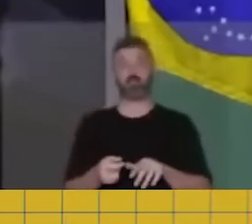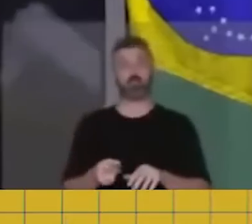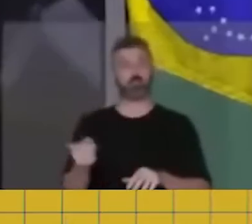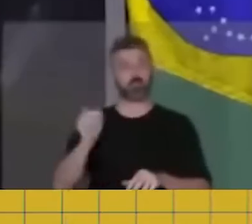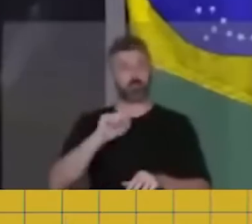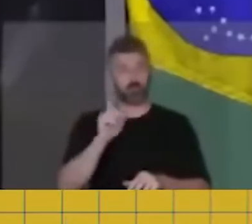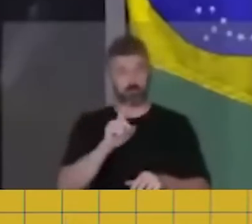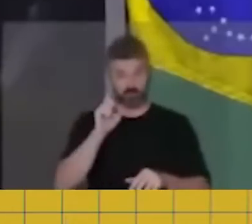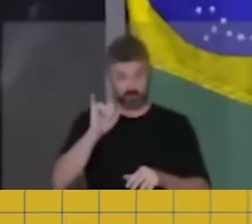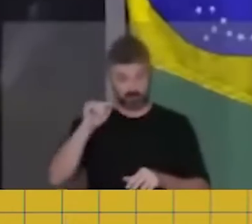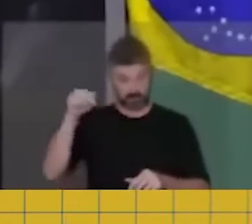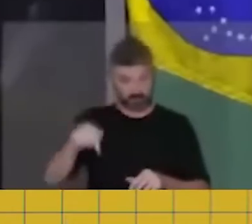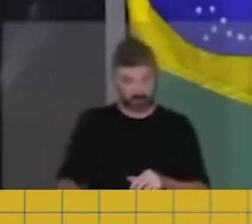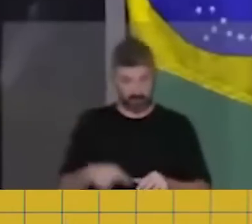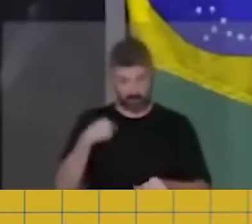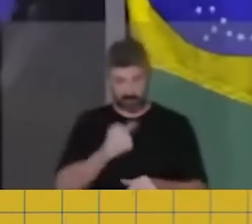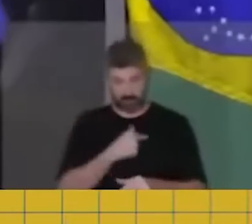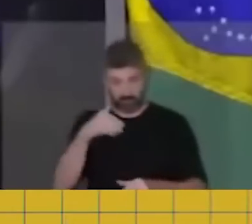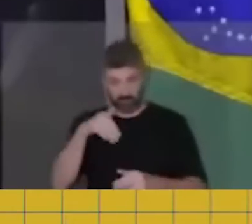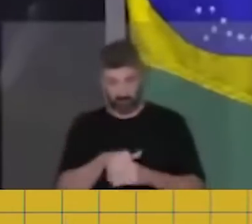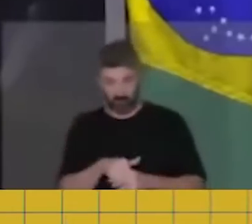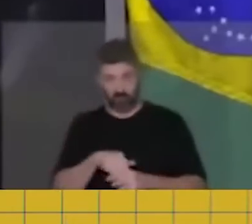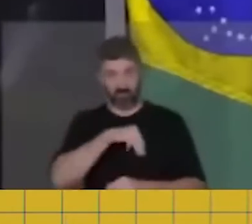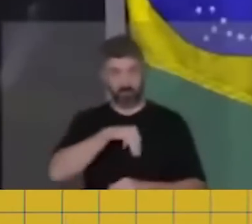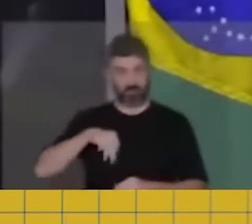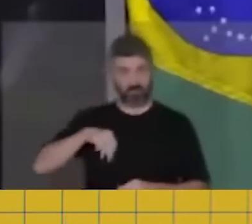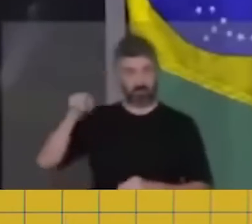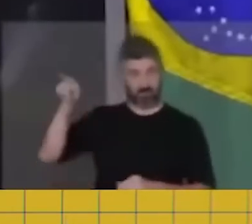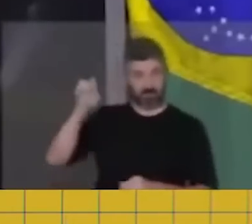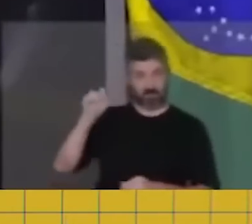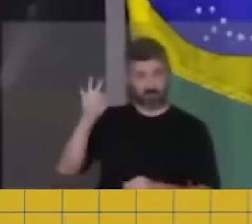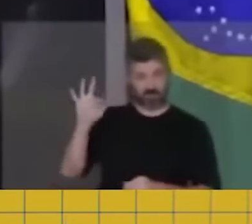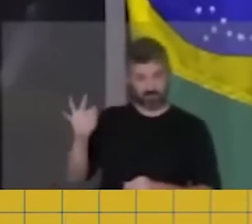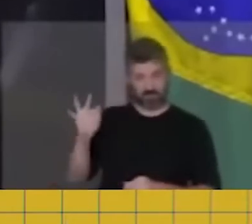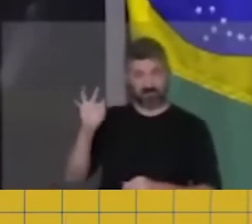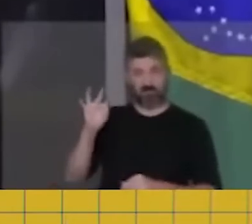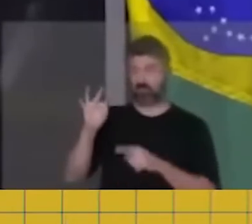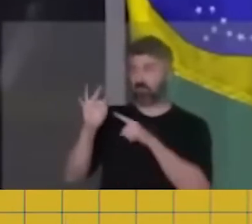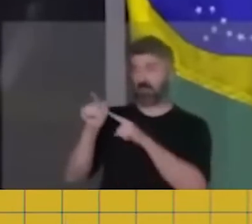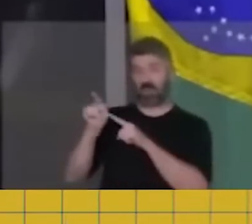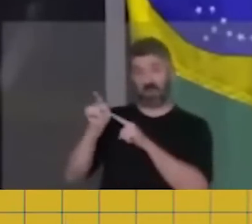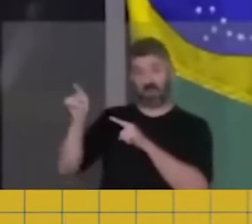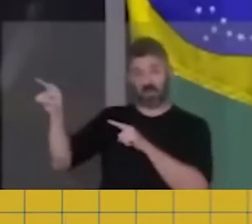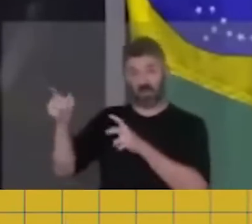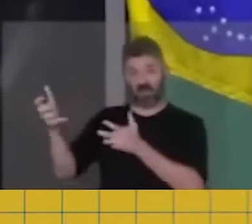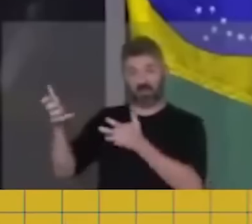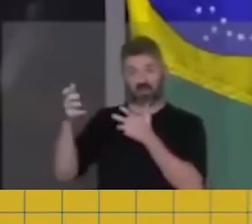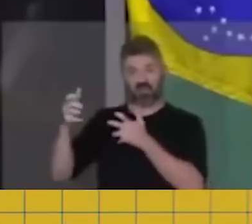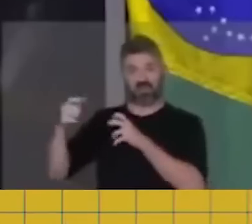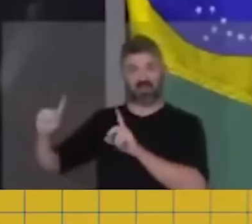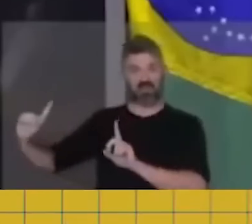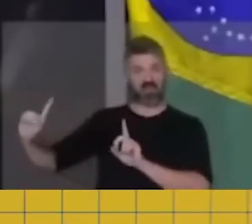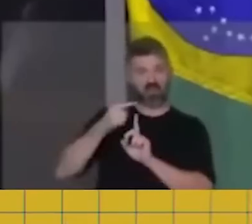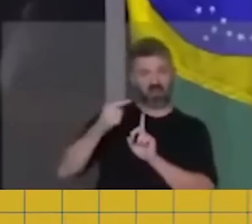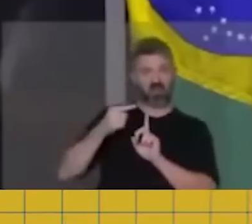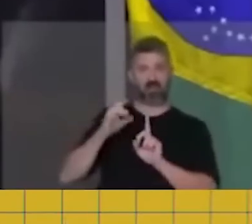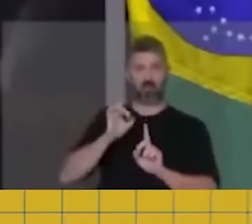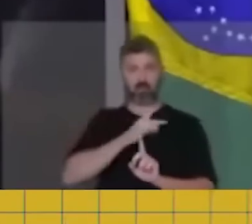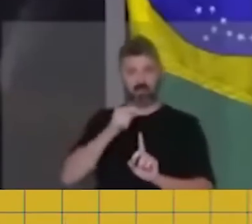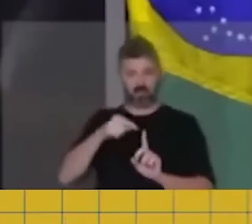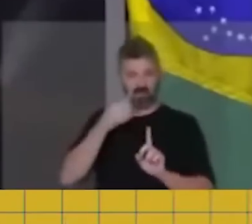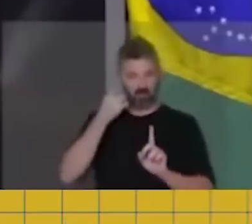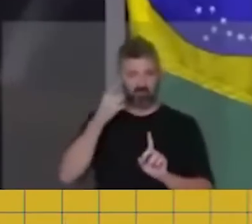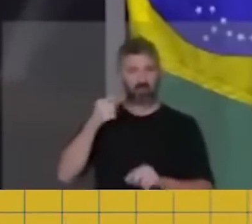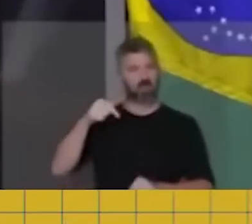Enquanto Aqui estamos votando Ministro do STF vai do outro lado para querer intimidade isto aqui